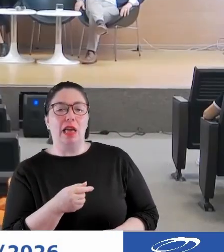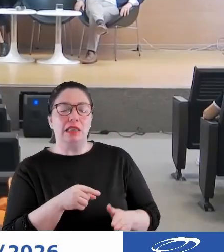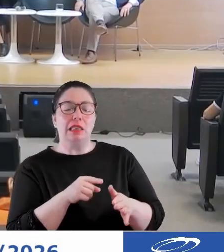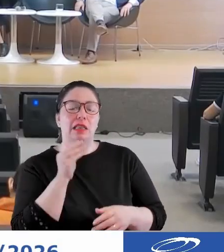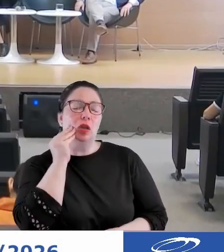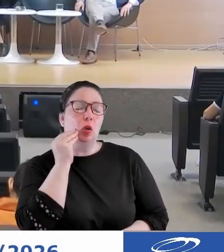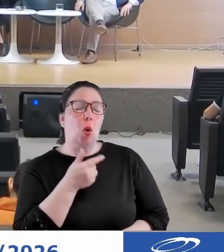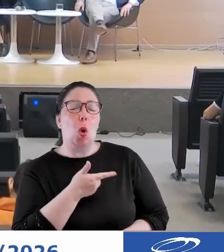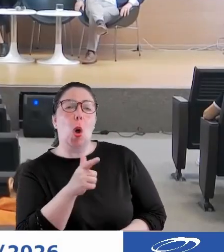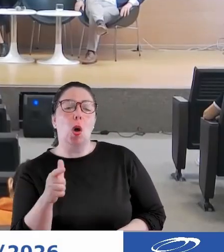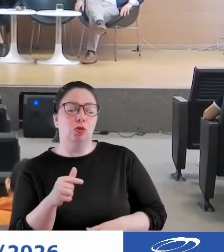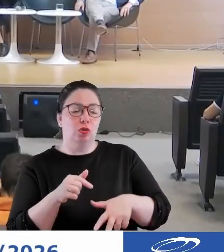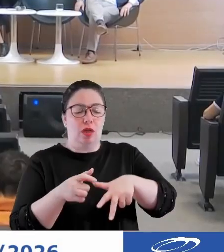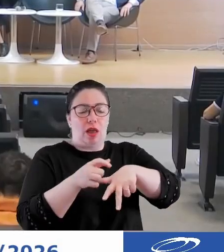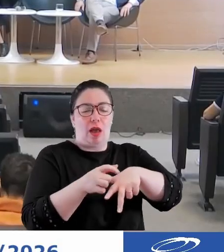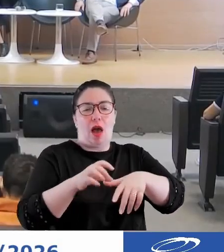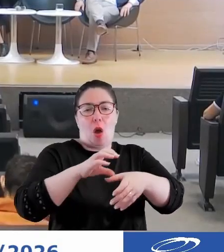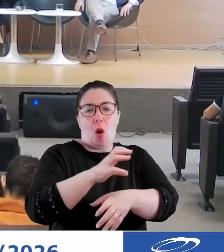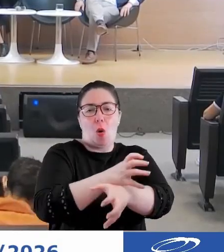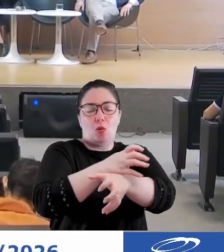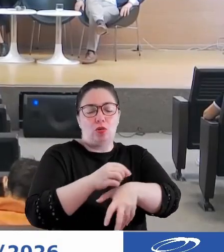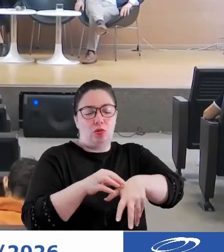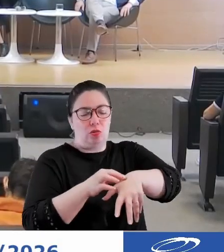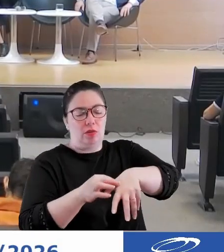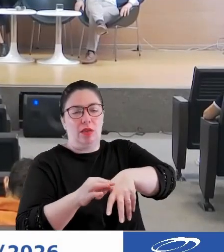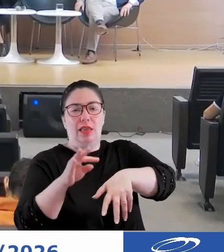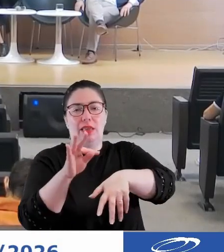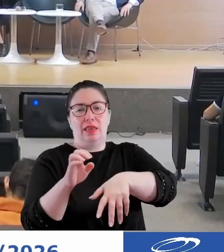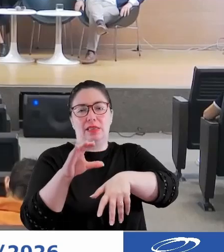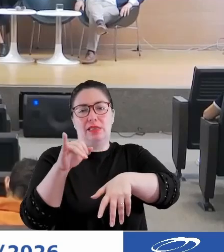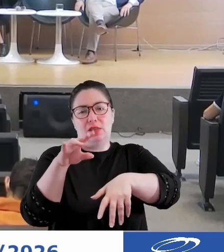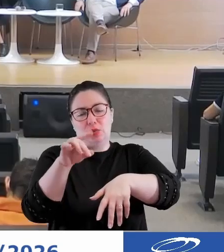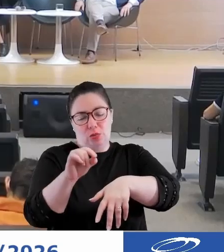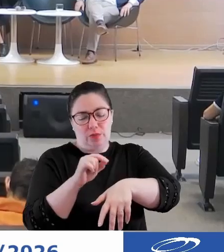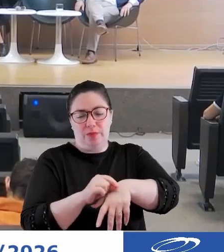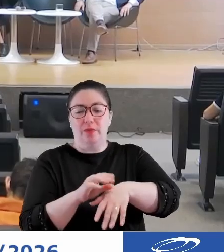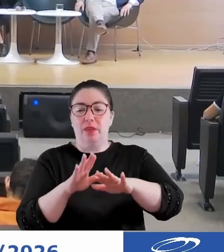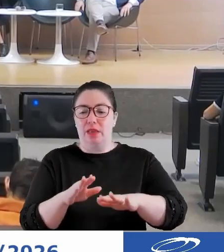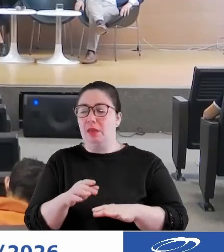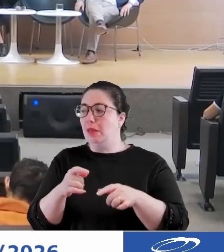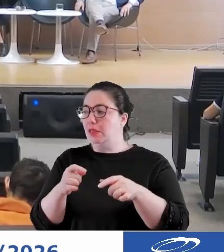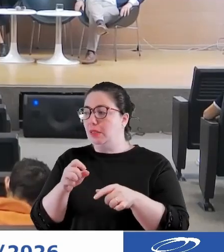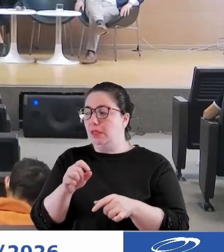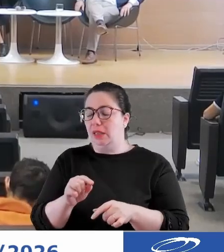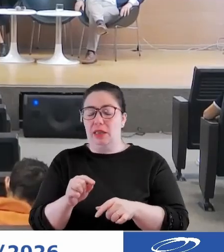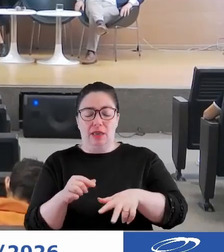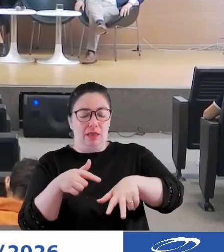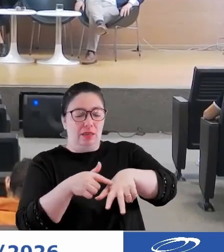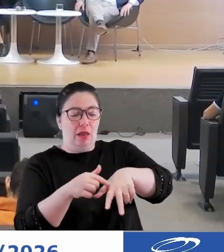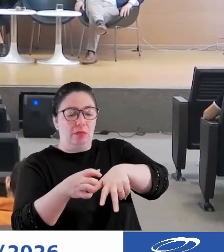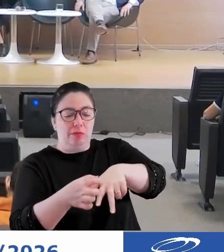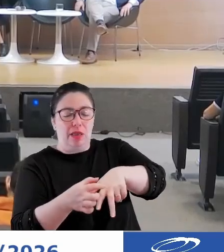E se ele comparou a administração sistêmica versus tópica. E ele falou que sim, que eles